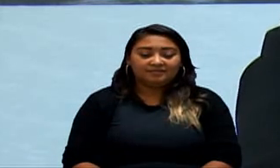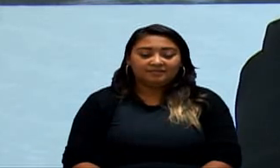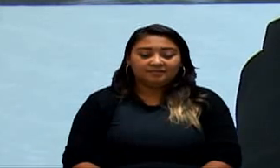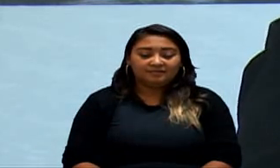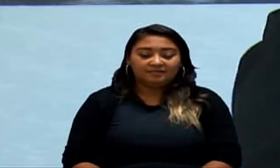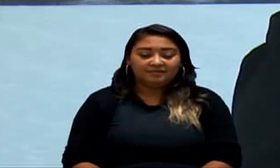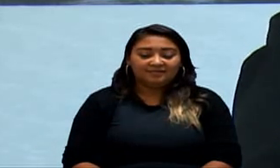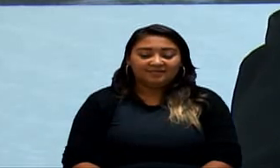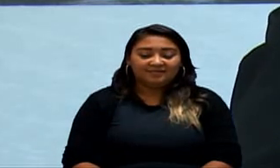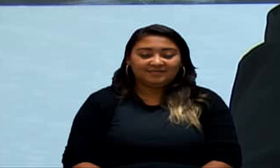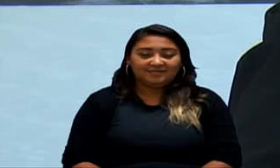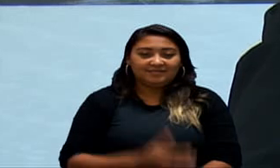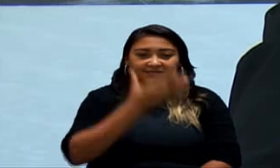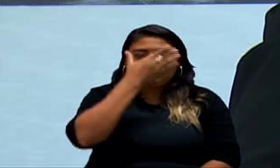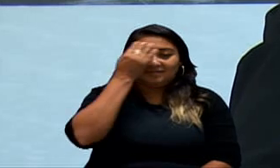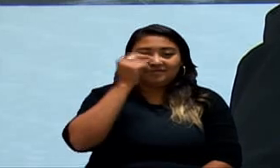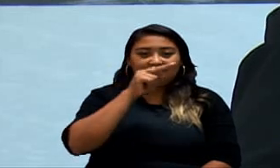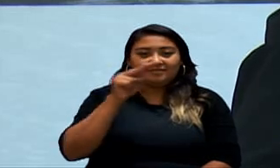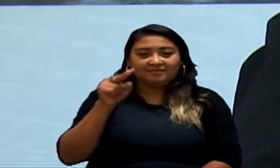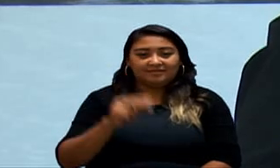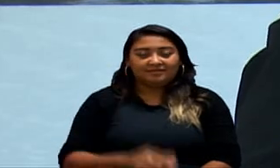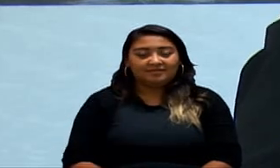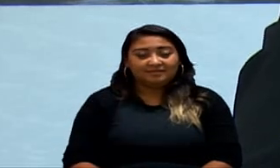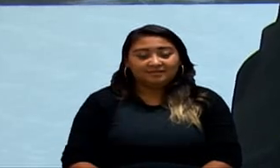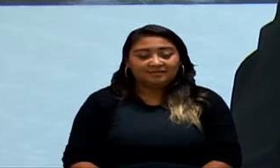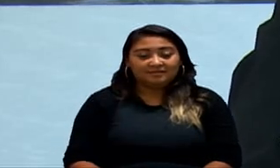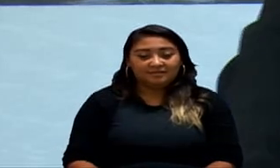Senhor da Glória. Trabalha com nós aqui.